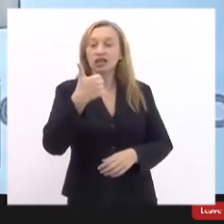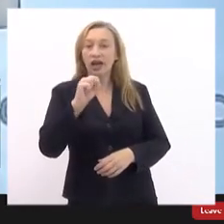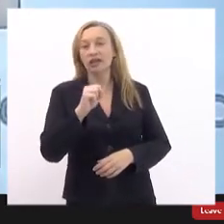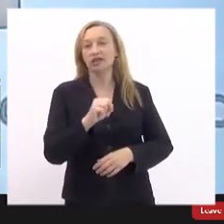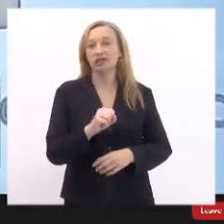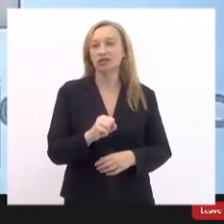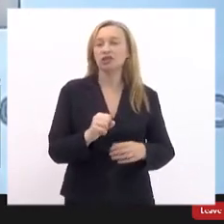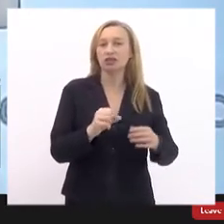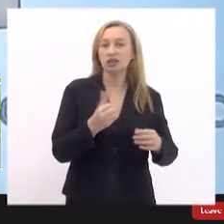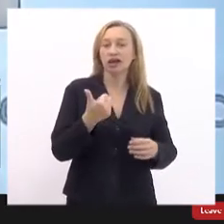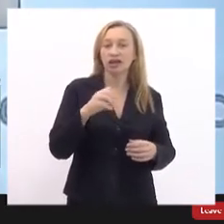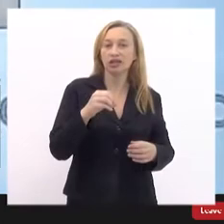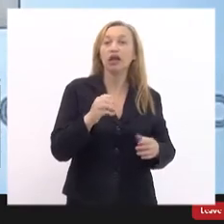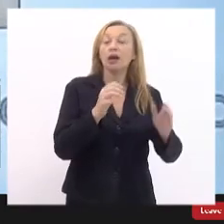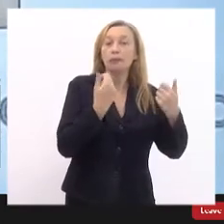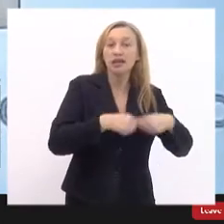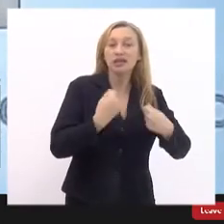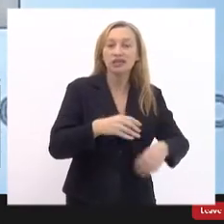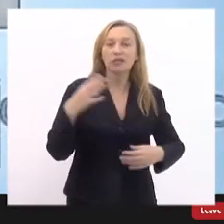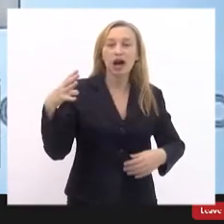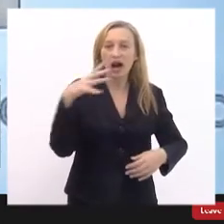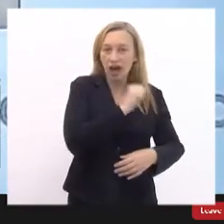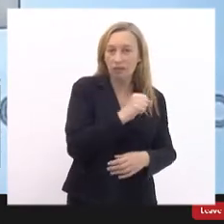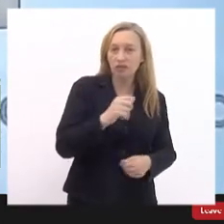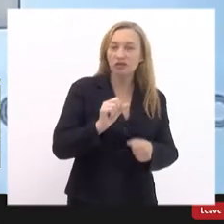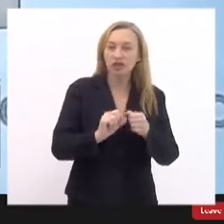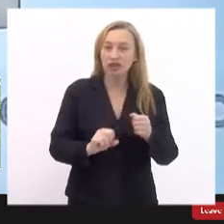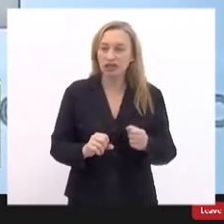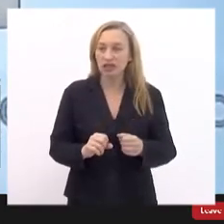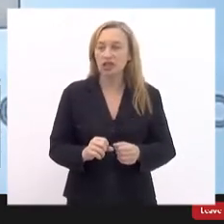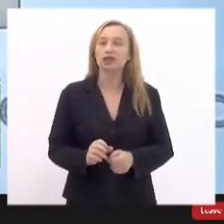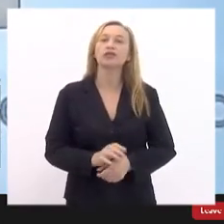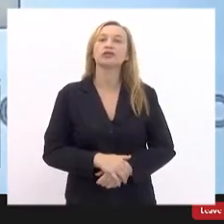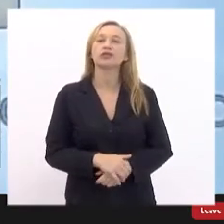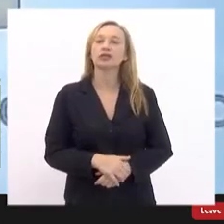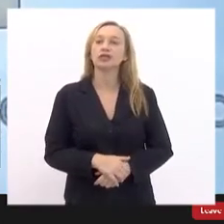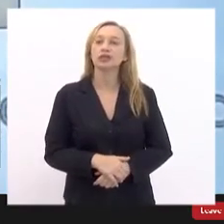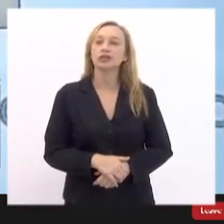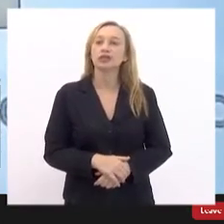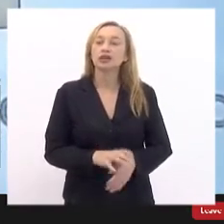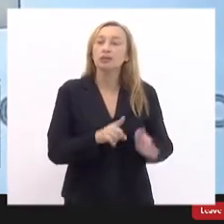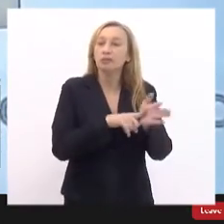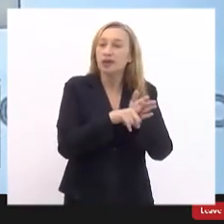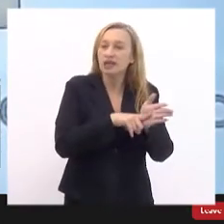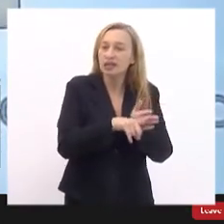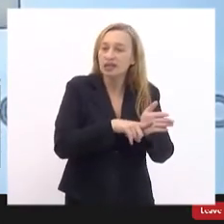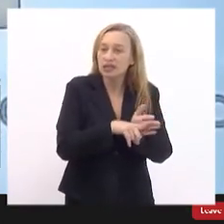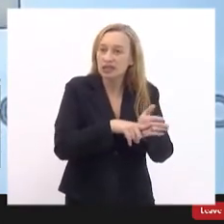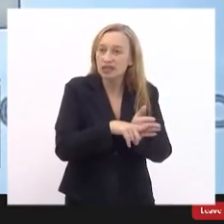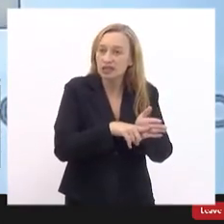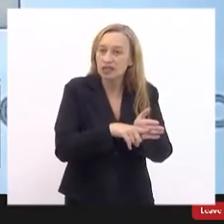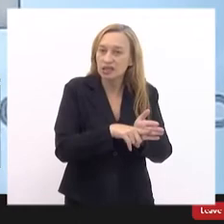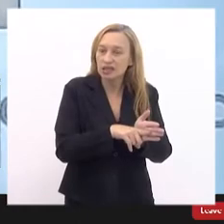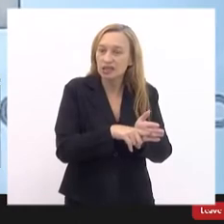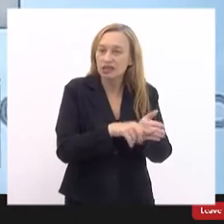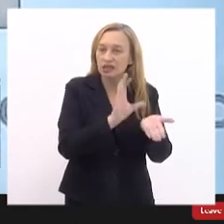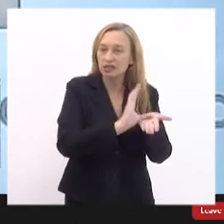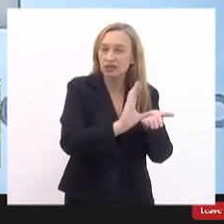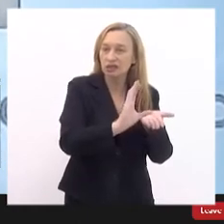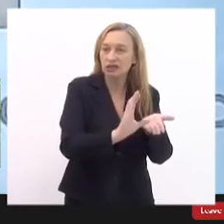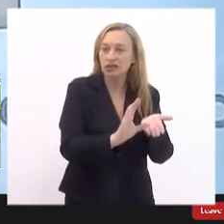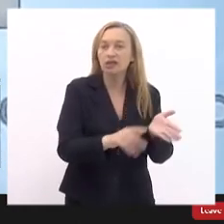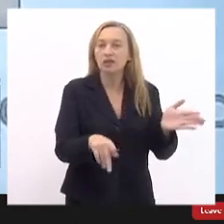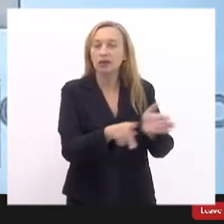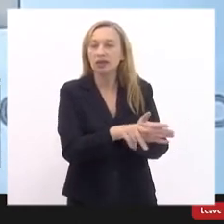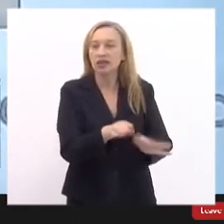fazer, com urgência, o levantamento dos bens patrimoniais do Estado que podem servir